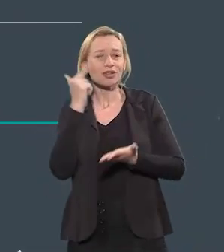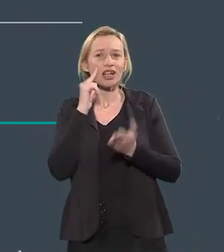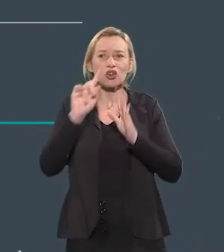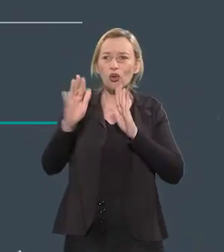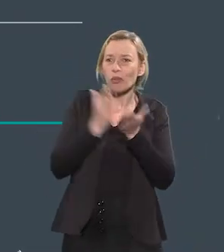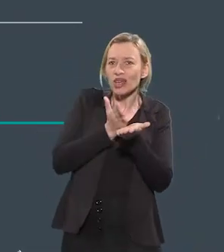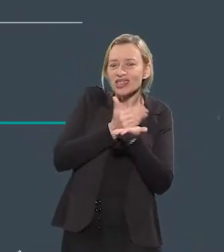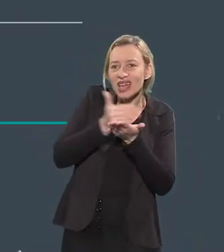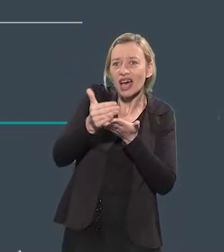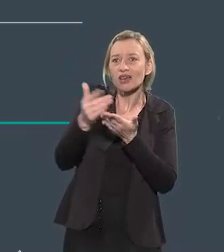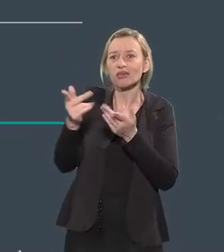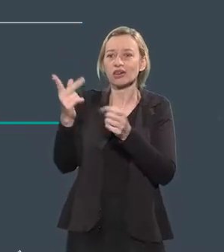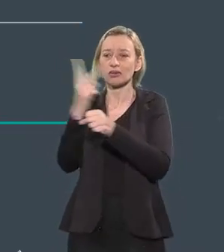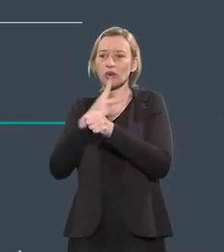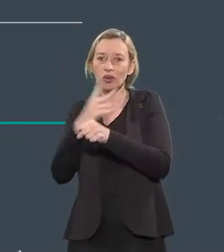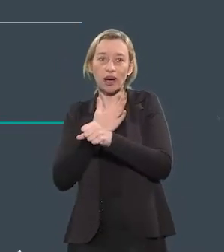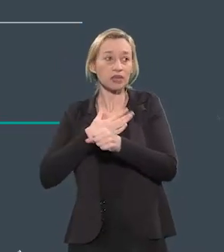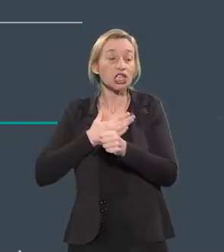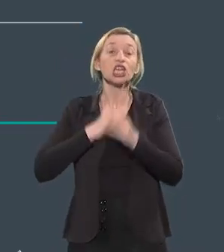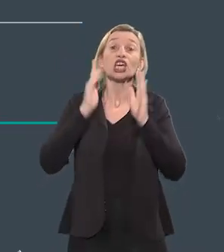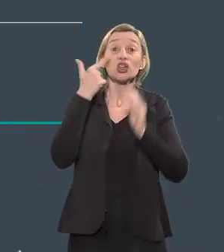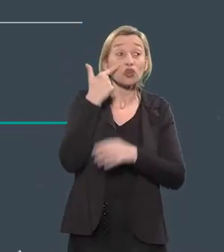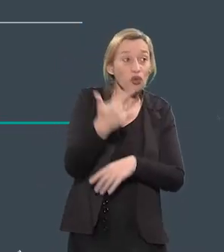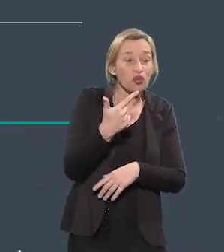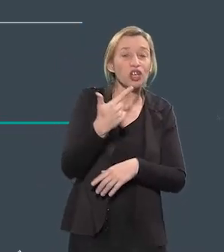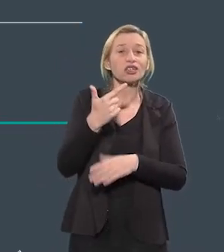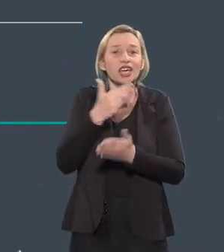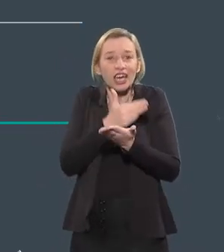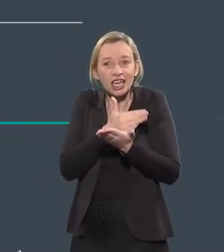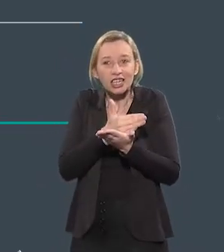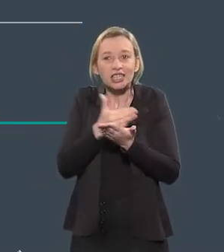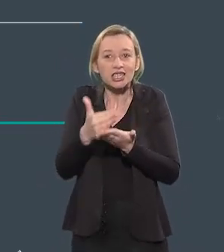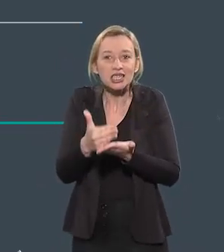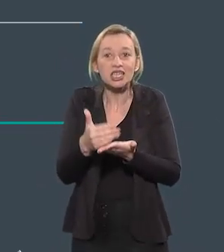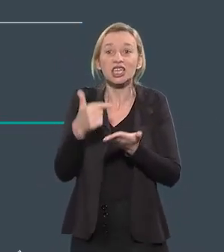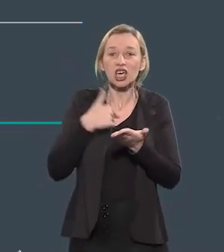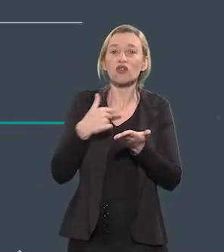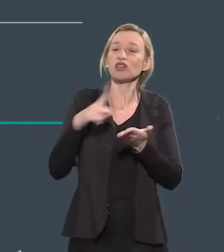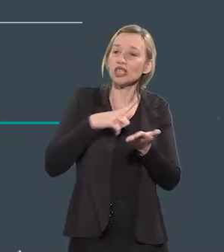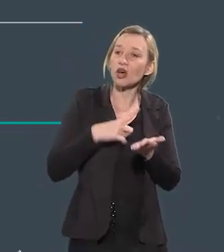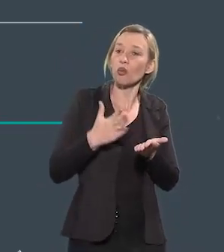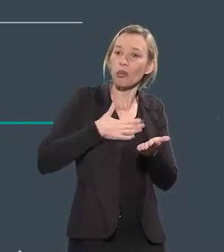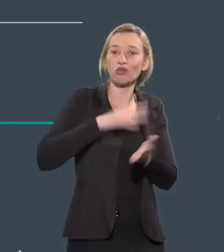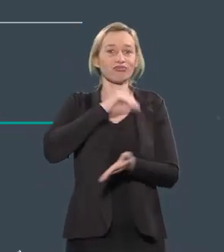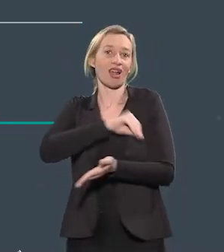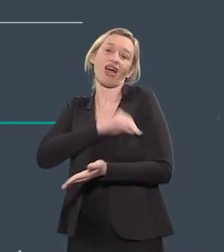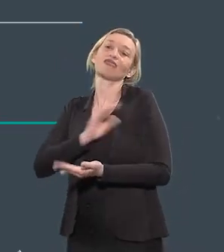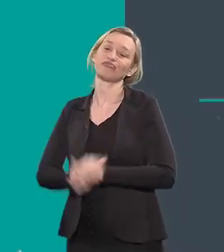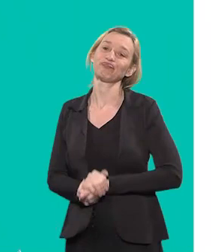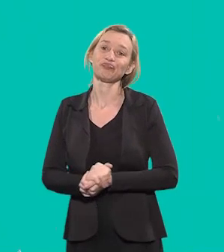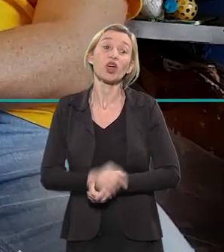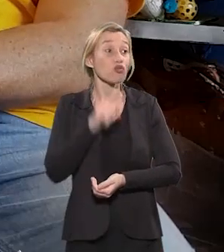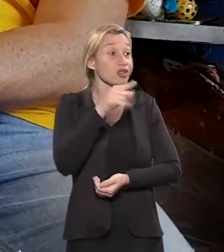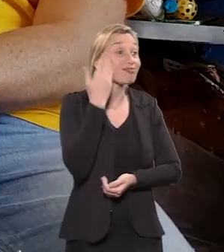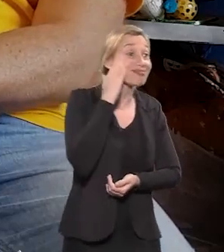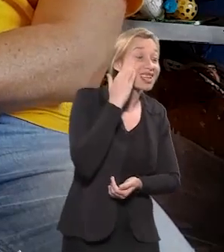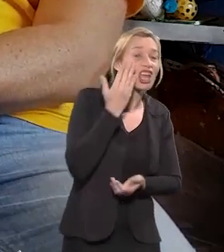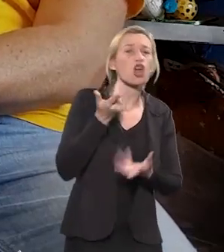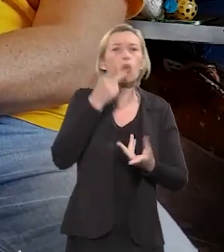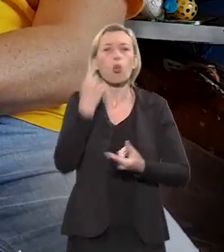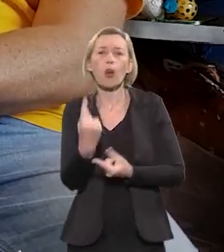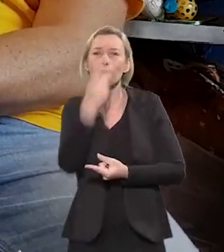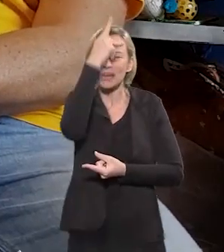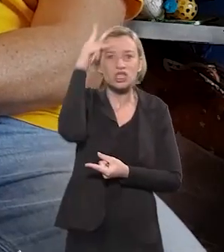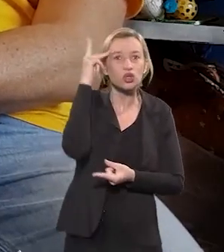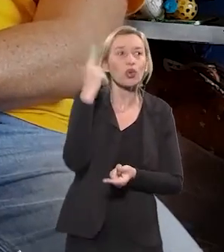as pessoas começaram a me procurar. E eu estou vendo que é daí que eu vou ter a minha renda. Se entender